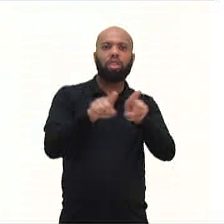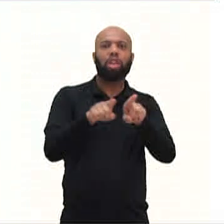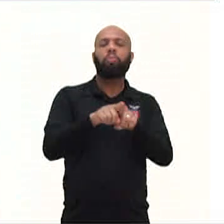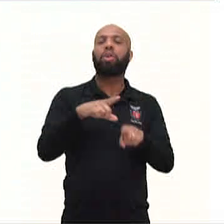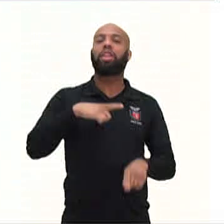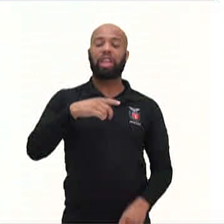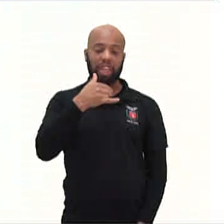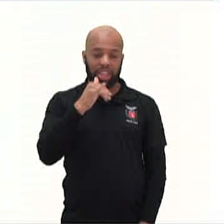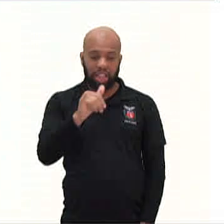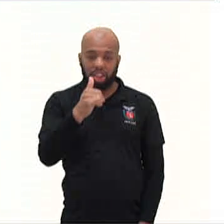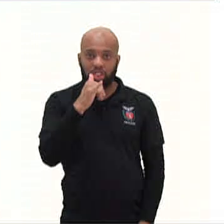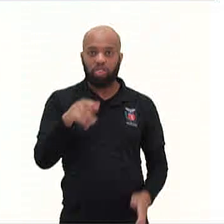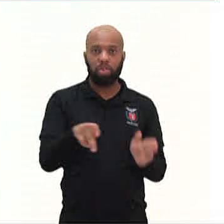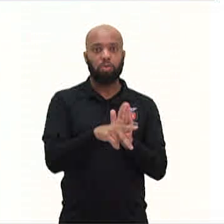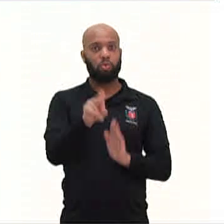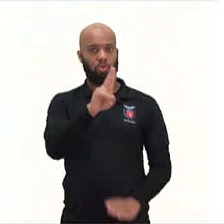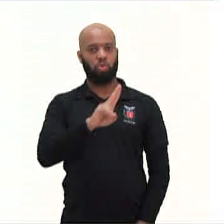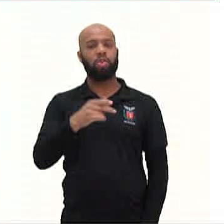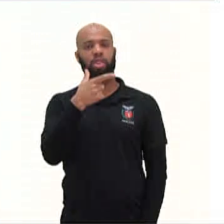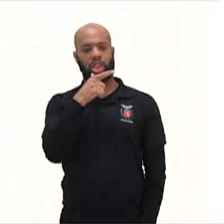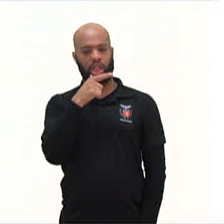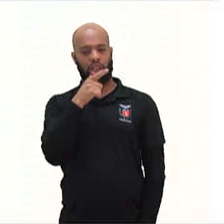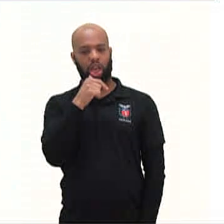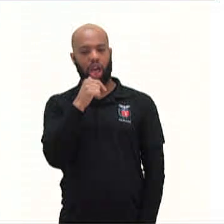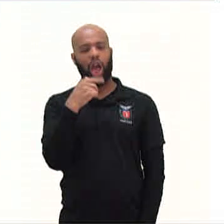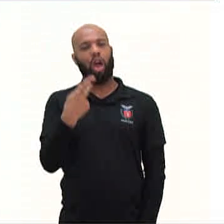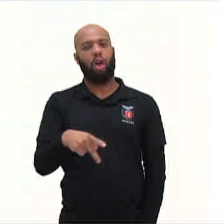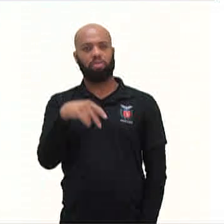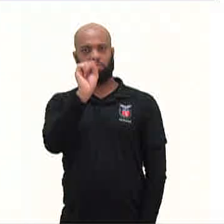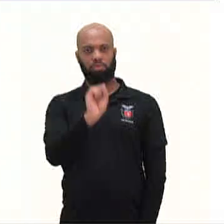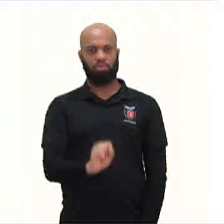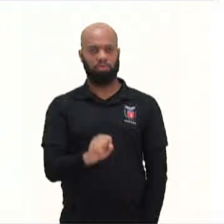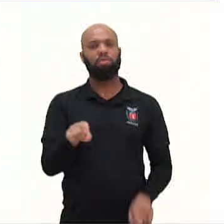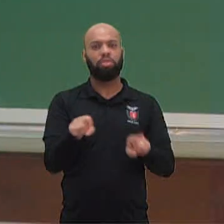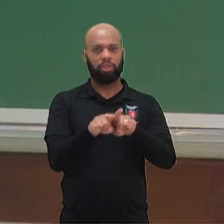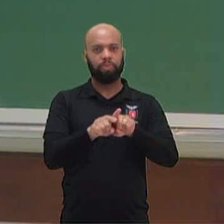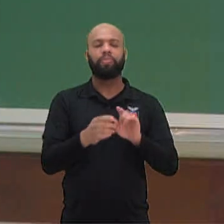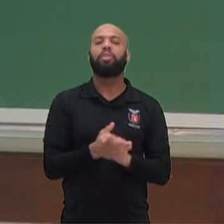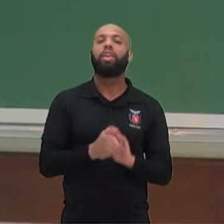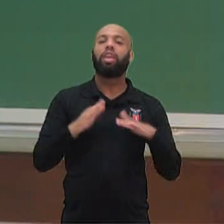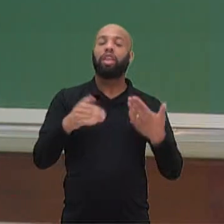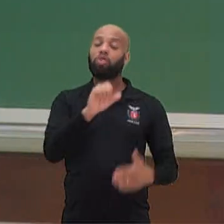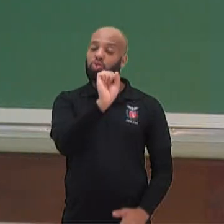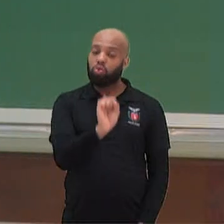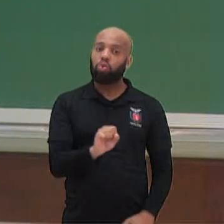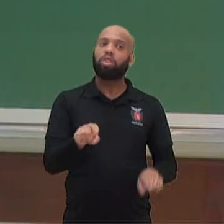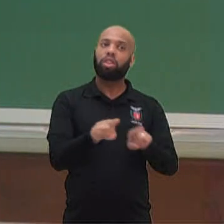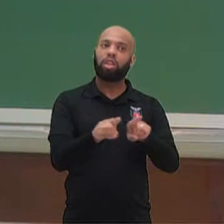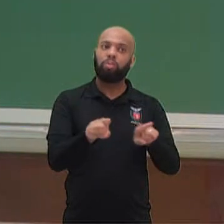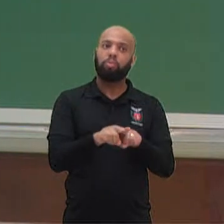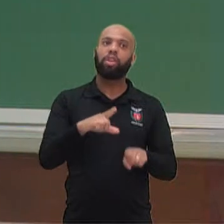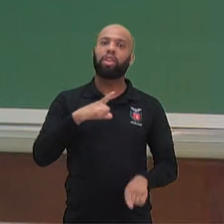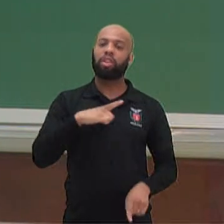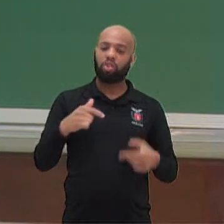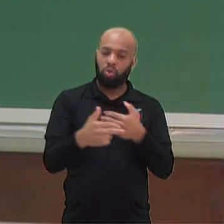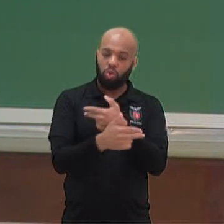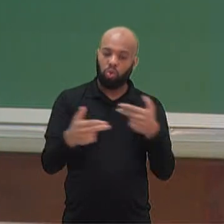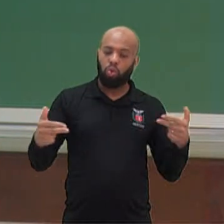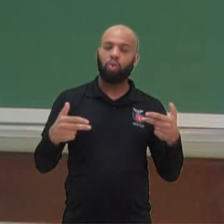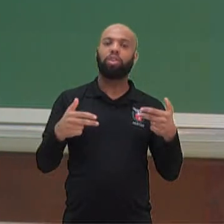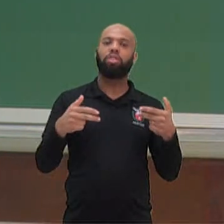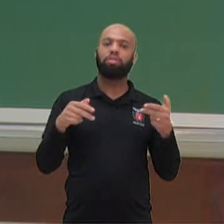de energia hidrelétrica aqui na região sul. Então, nossa região sul também tem recursos